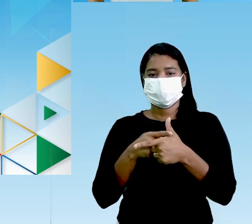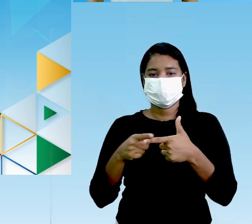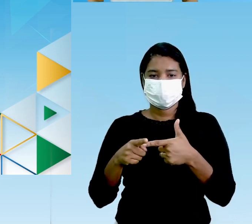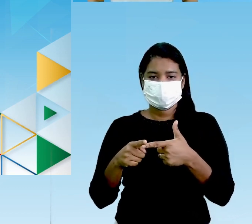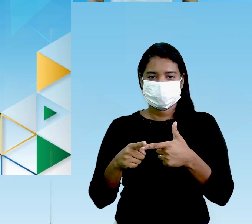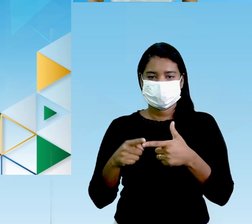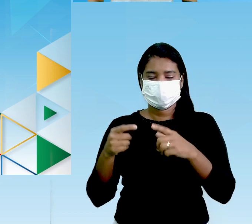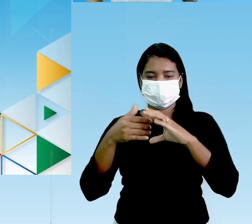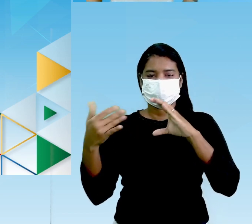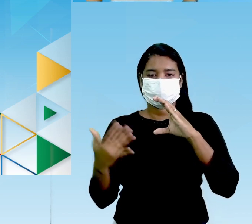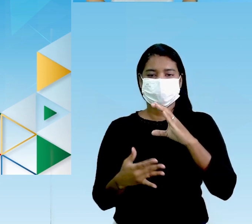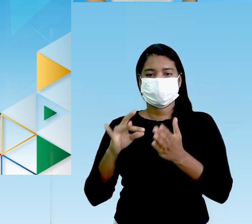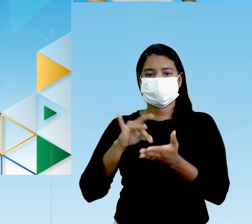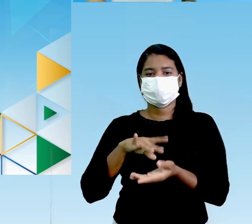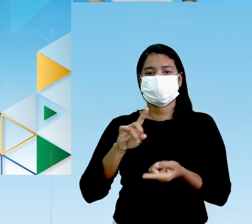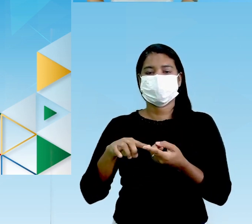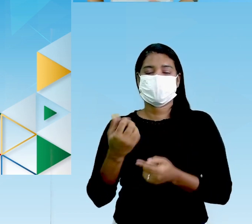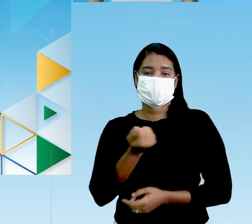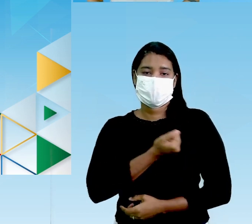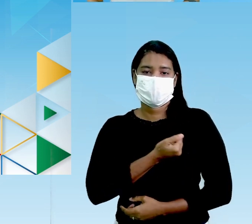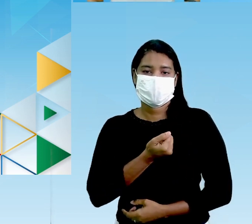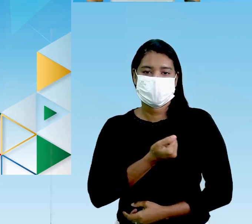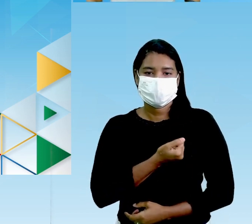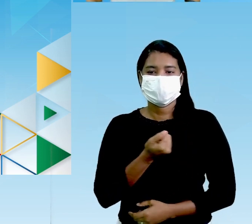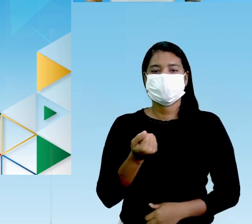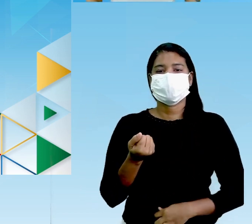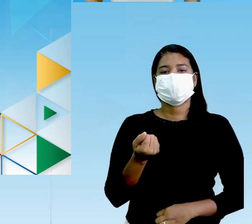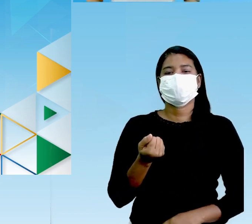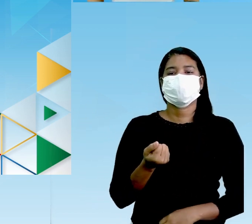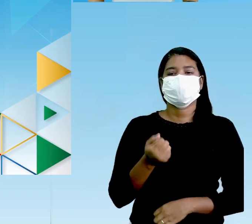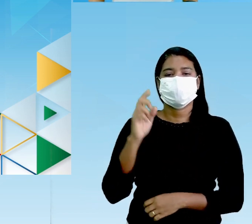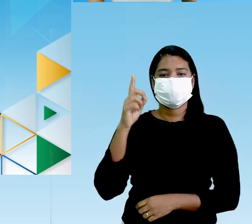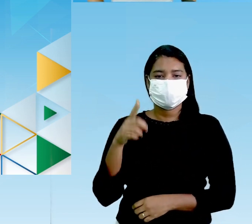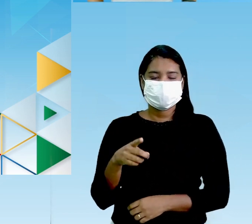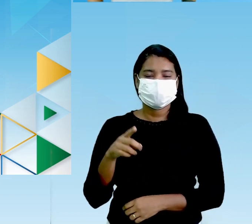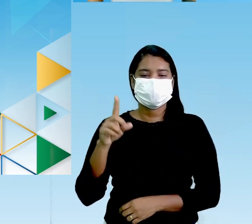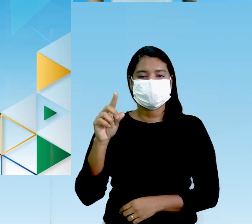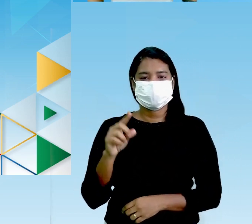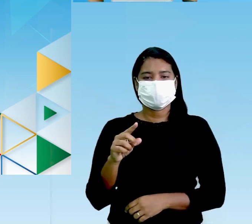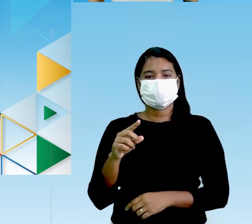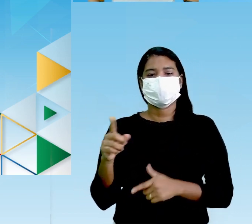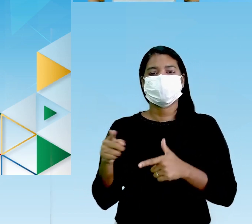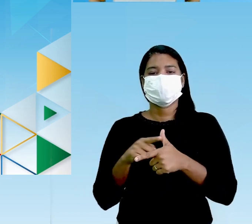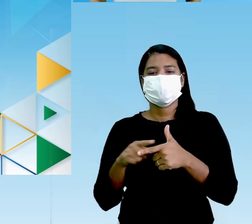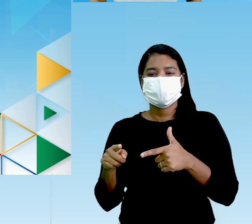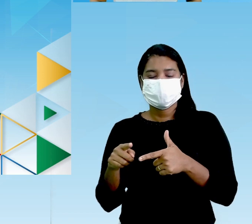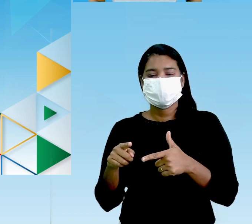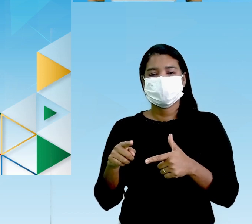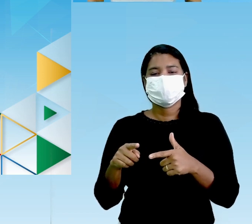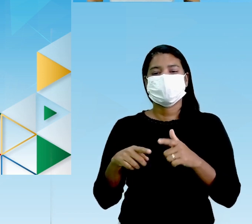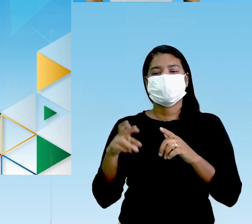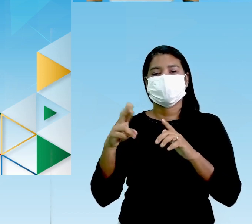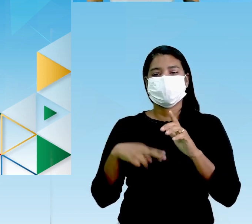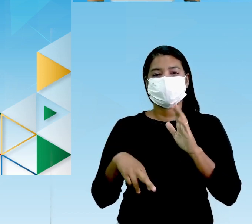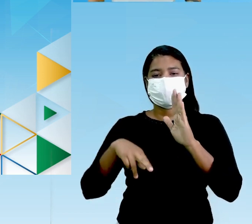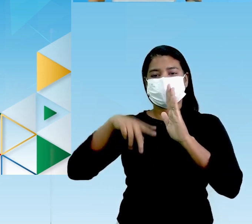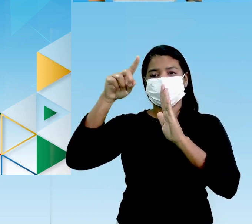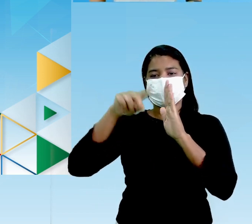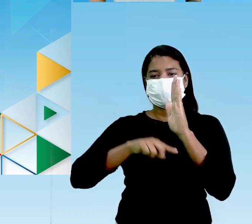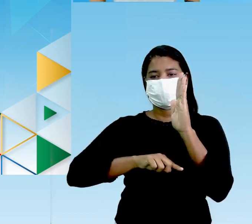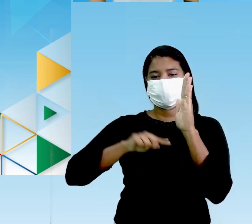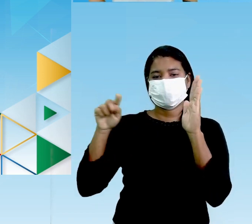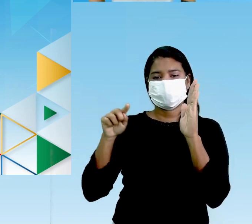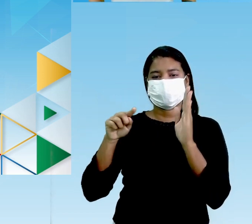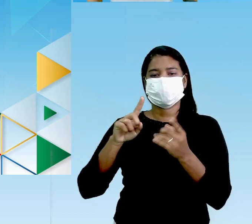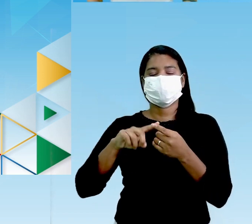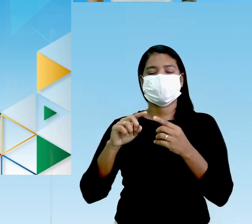As características. Numerador, denominador, minuendo, subtraindo, e tem razão, proporção,